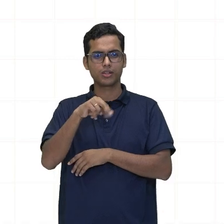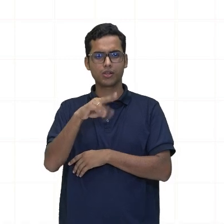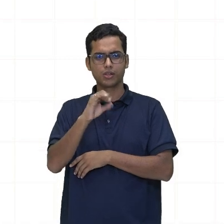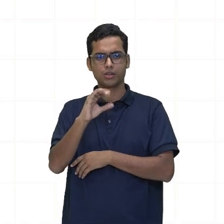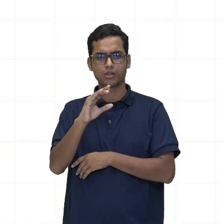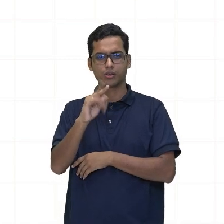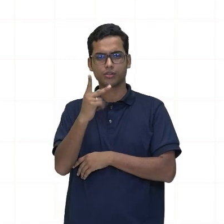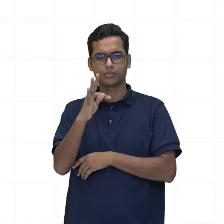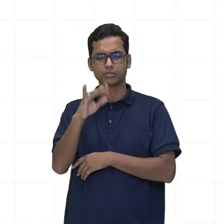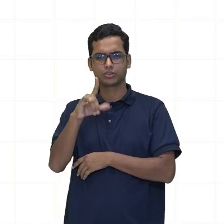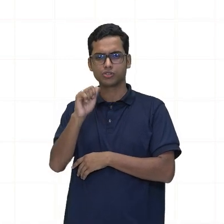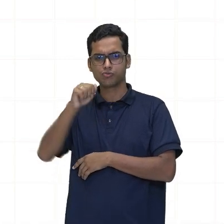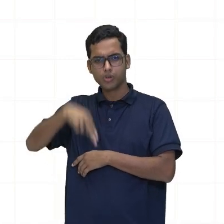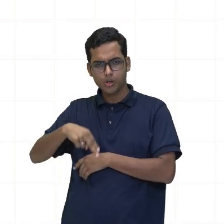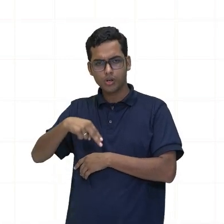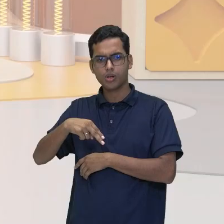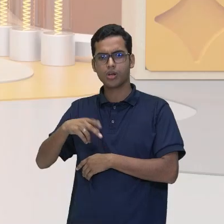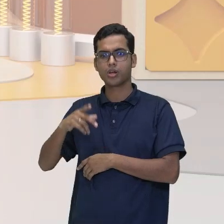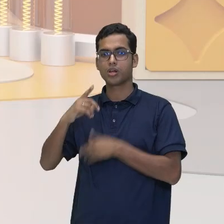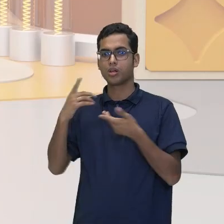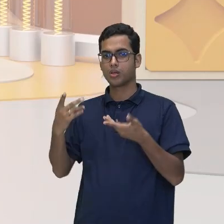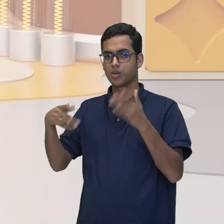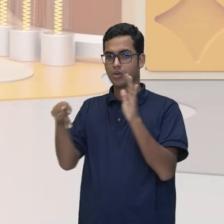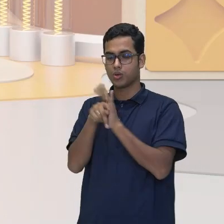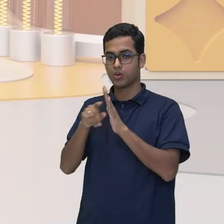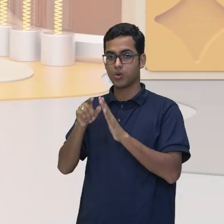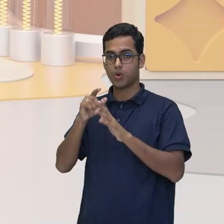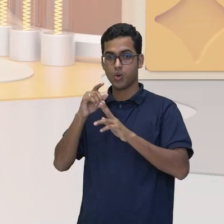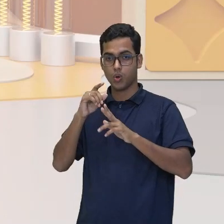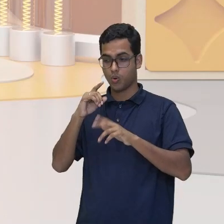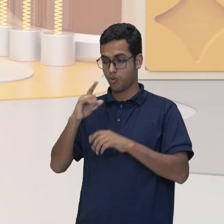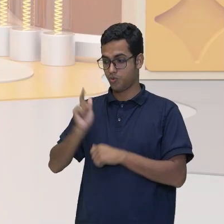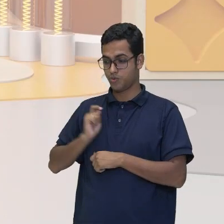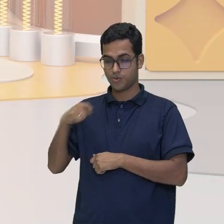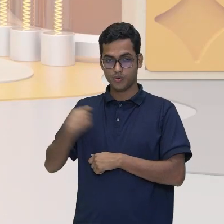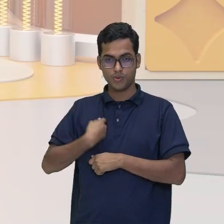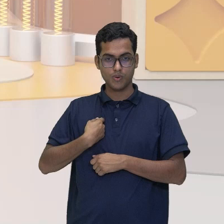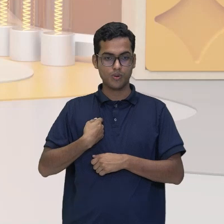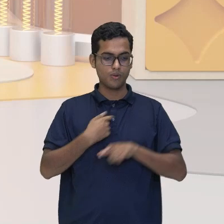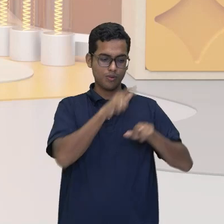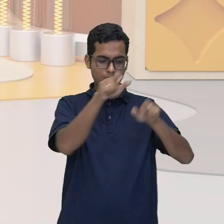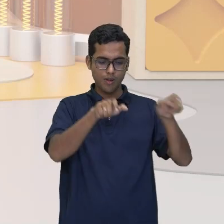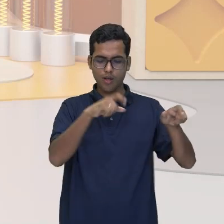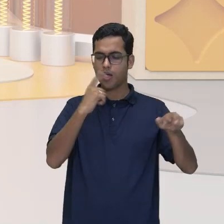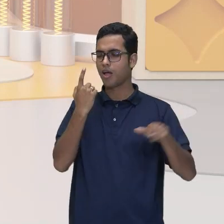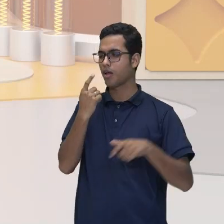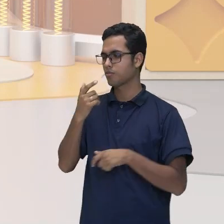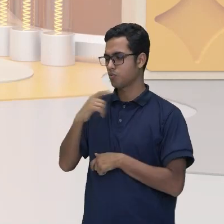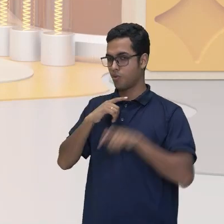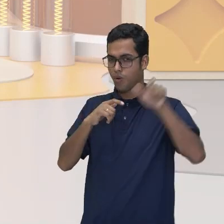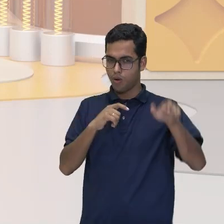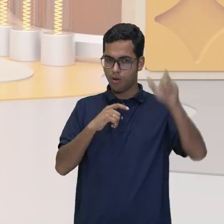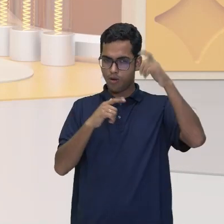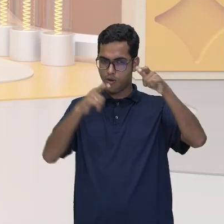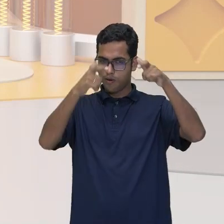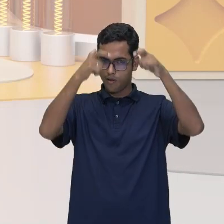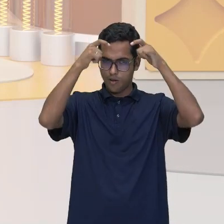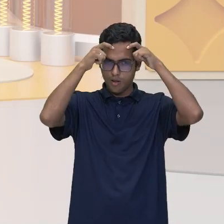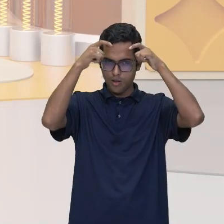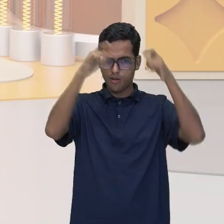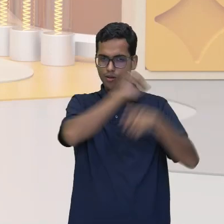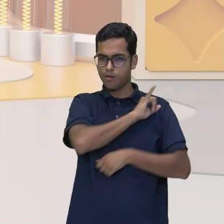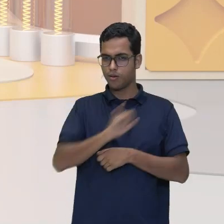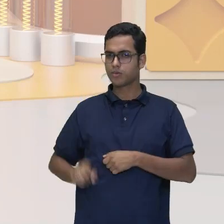os espanhóis. Então, olha só, Montezuma já sabia das intenções de Cortés, então o que ele faz? Ele